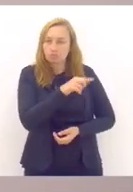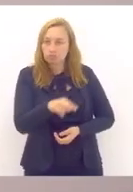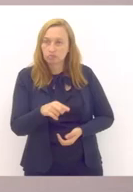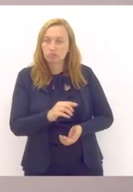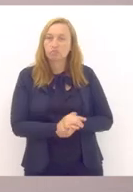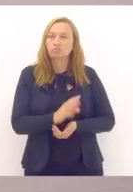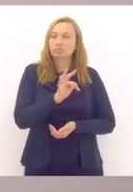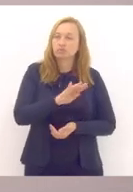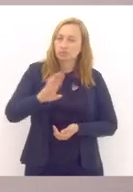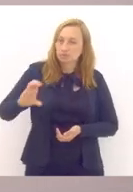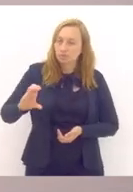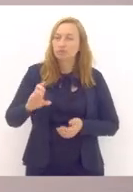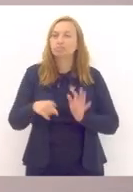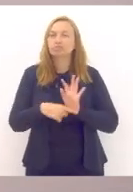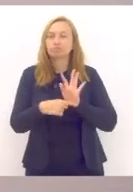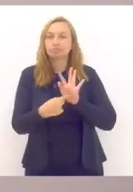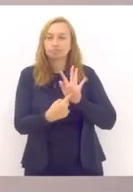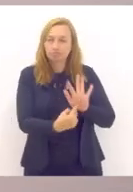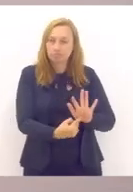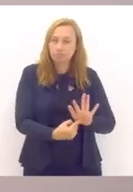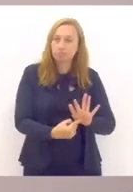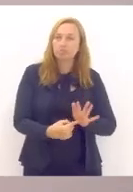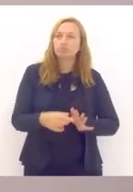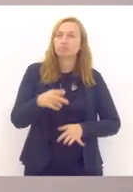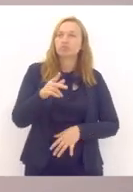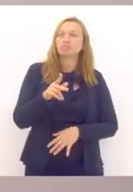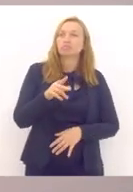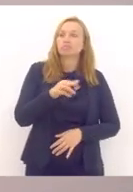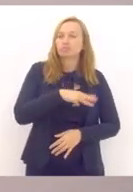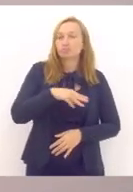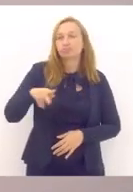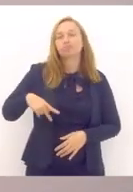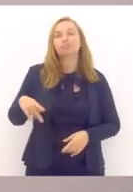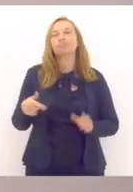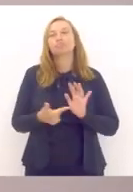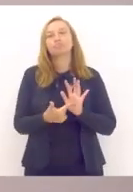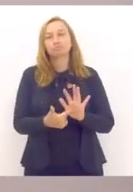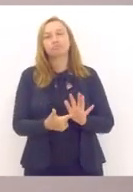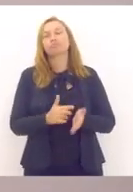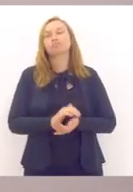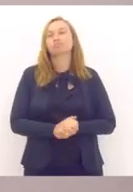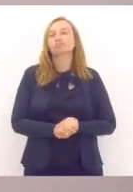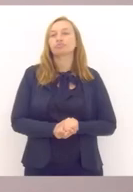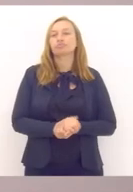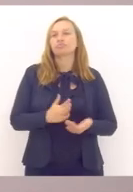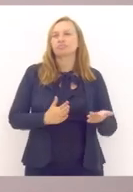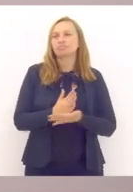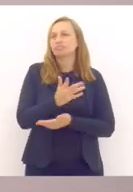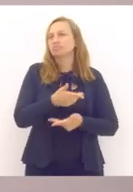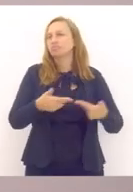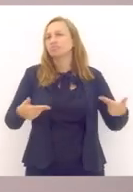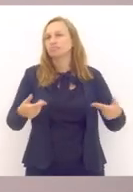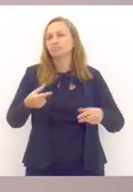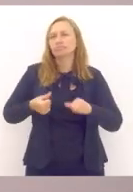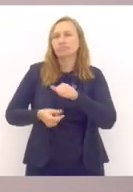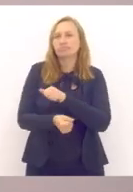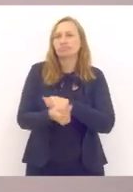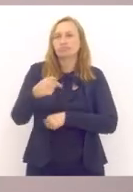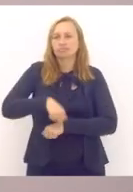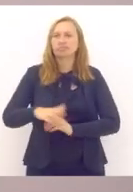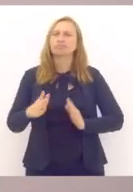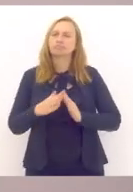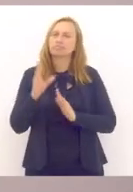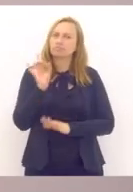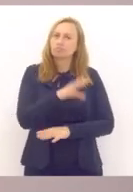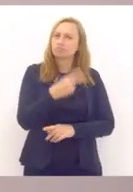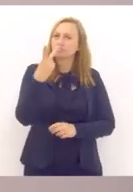próprio TCE apontou. O TCE apontou, o MP apontou, que foram aprovados diversos benefícios aqui na casa nos